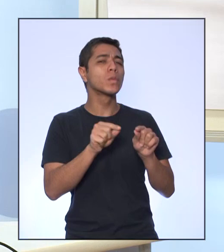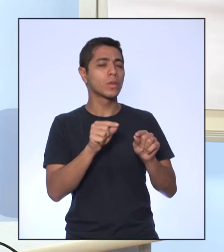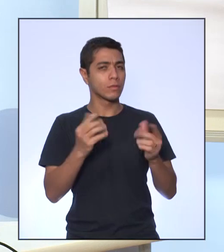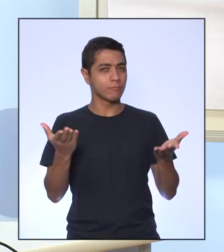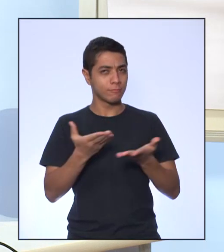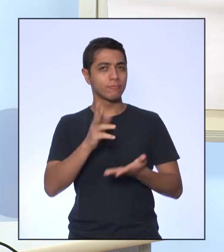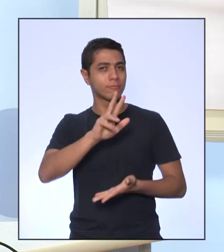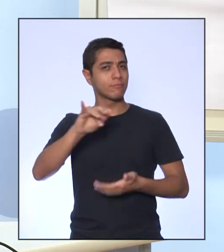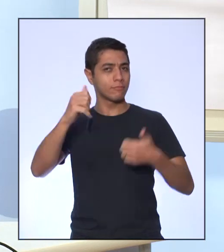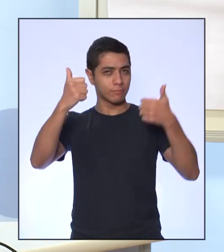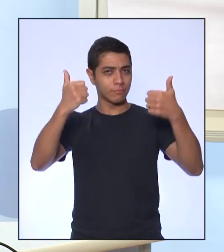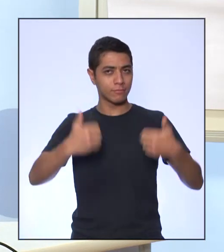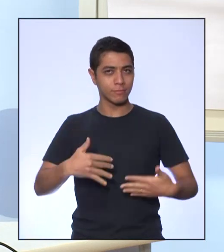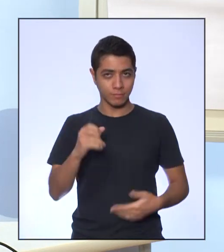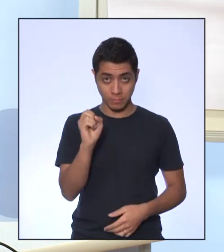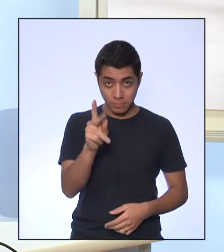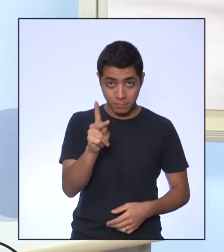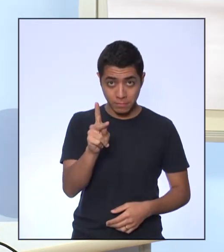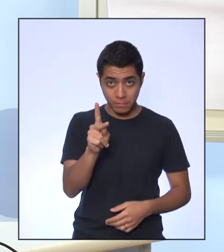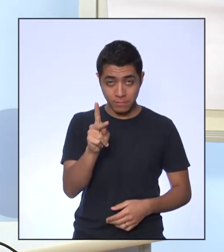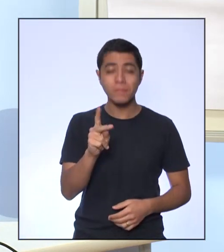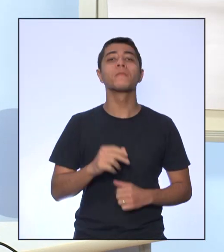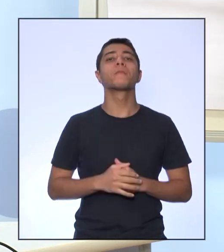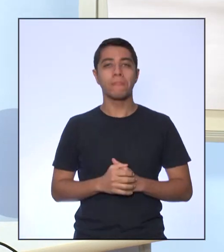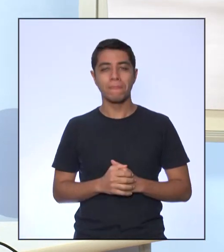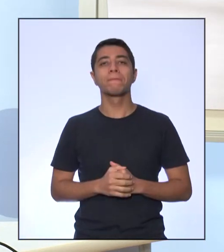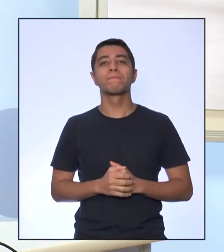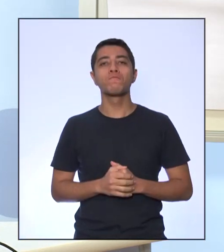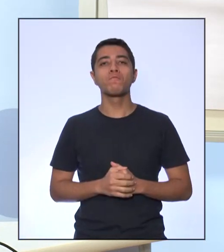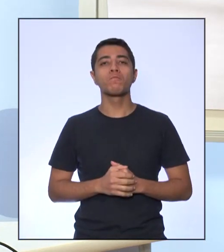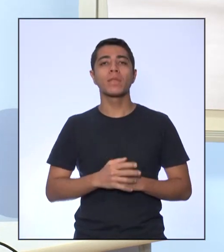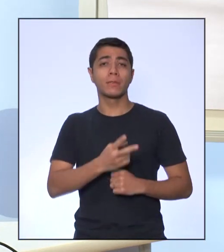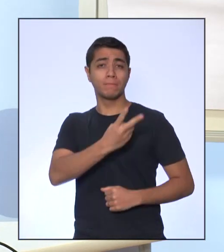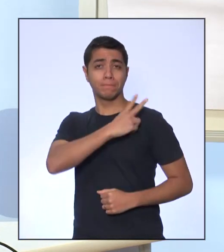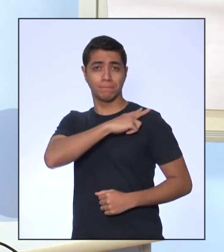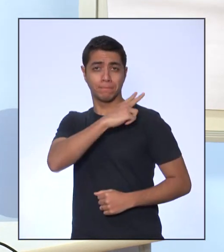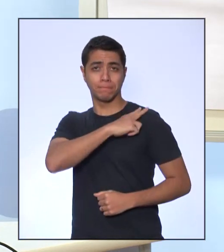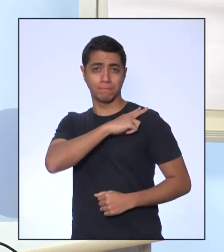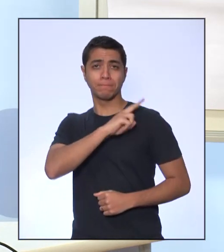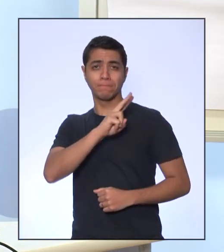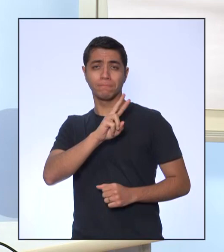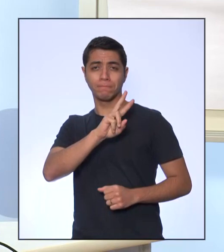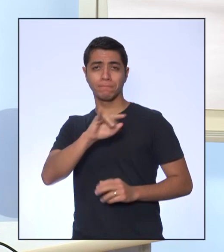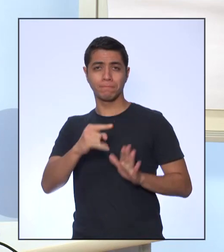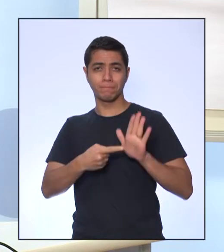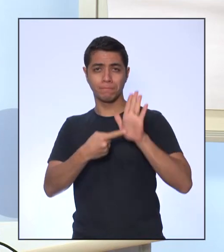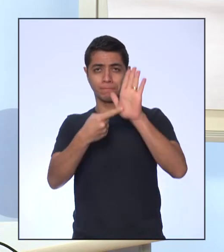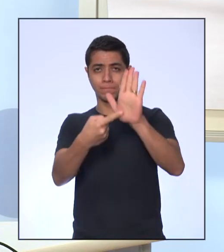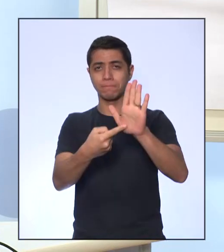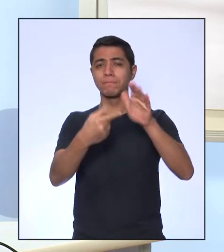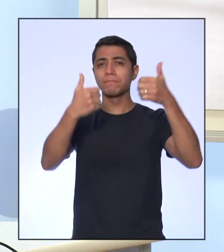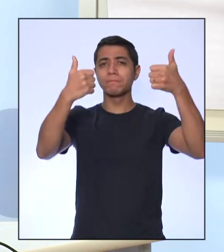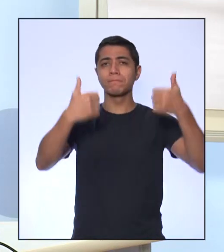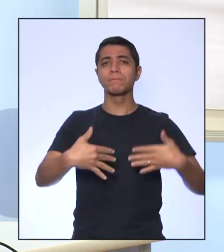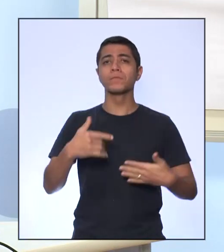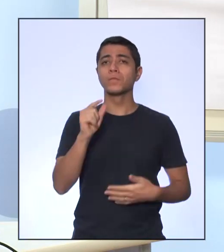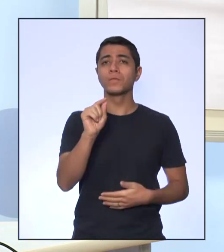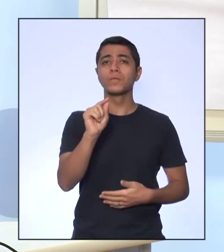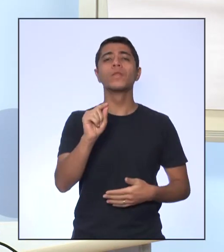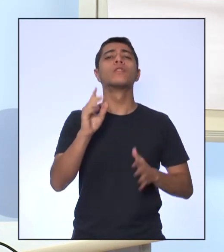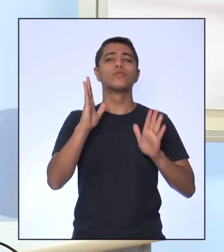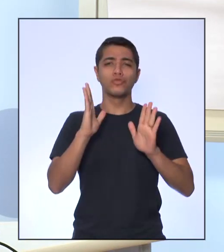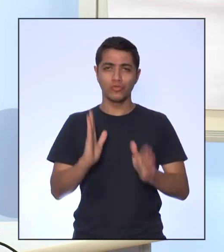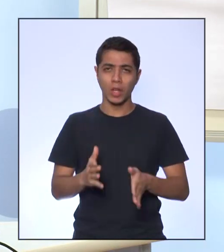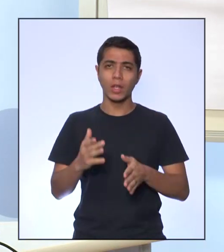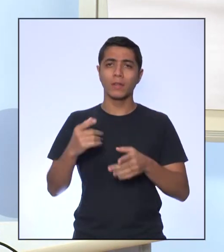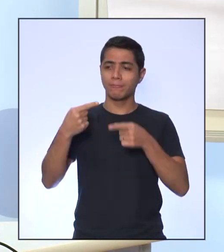ideia hoje que nós vamos apresentar para vocês nessa parte da 2ª série do ensino médio nós vamos especificar como nós usamos